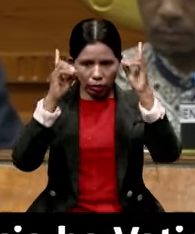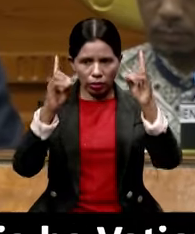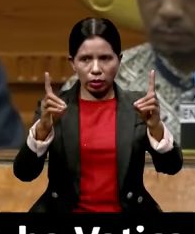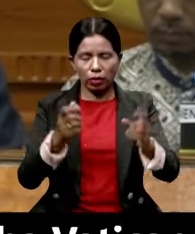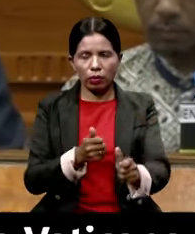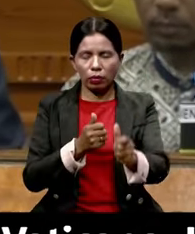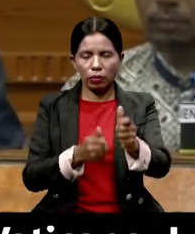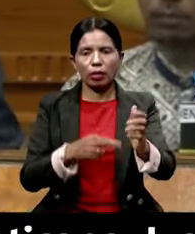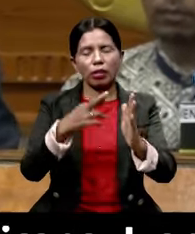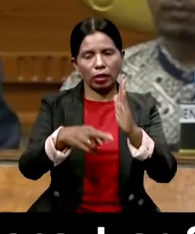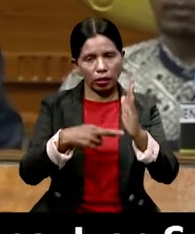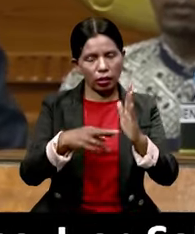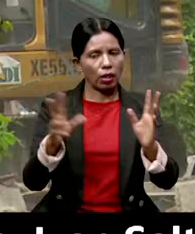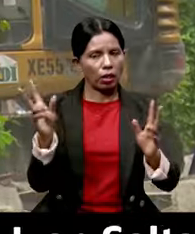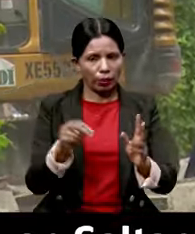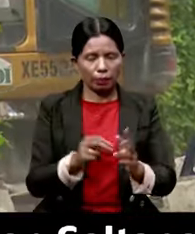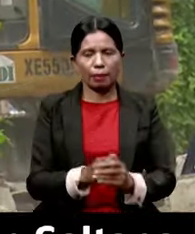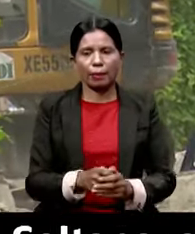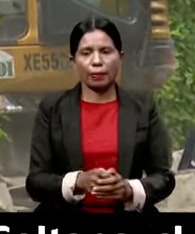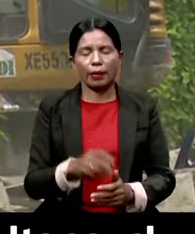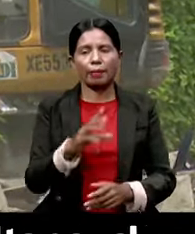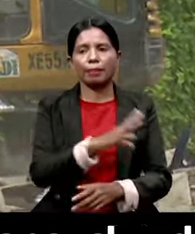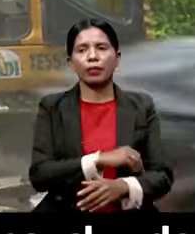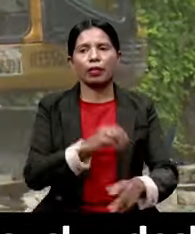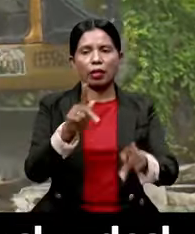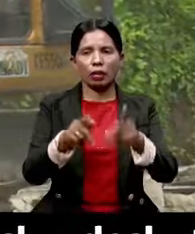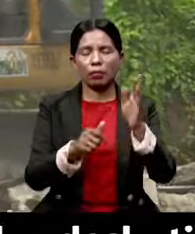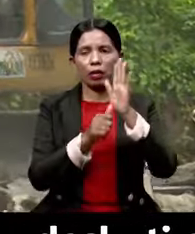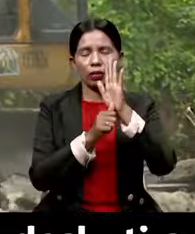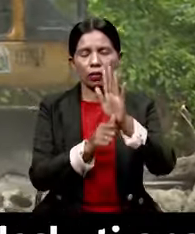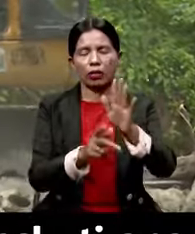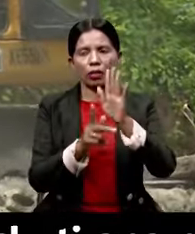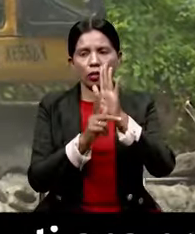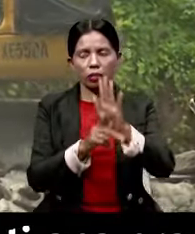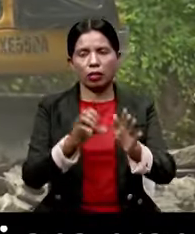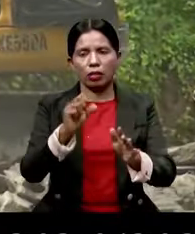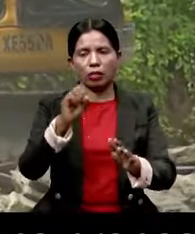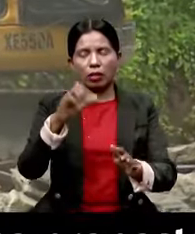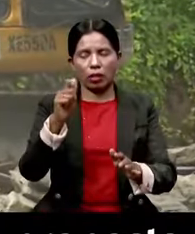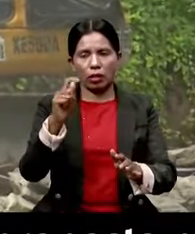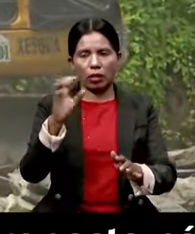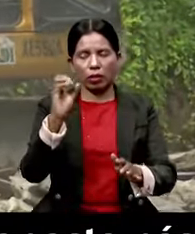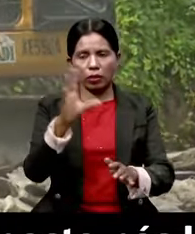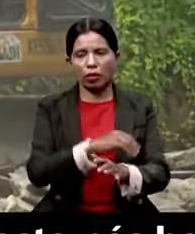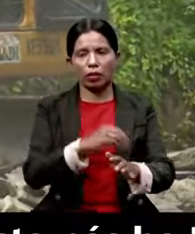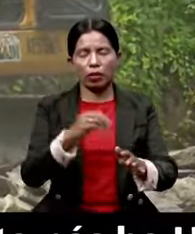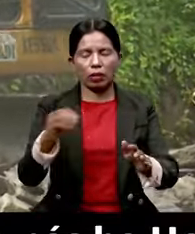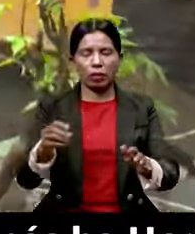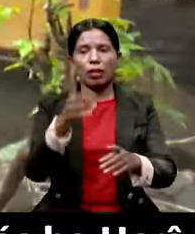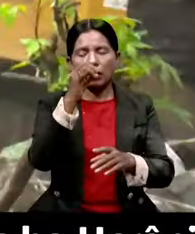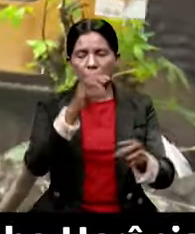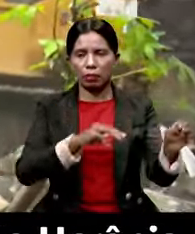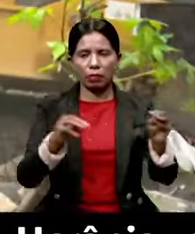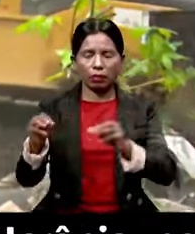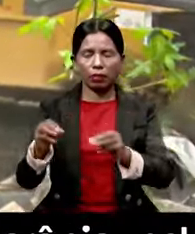Tuir procedimento, galera. Tuir PDHJ, durante né, comunidade a tona queixa, a soro se a tu, com a evicção, com a despesa e a capital dele,